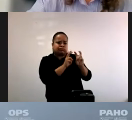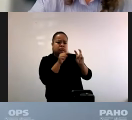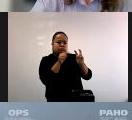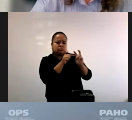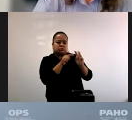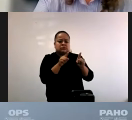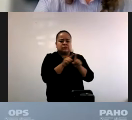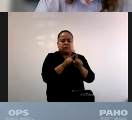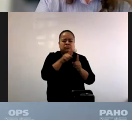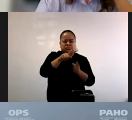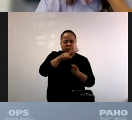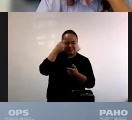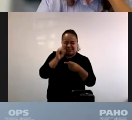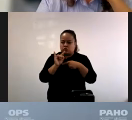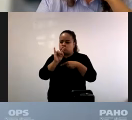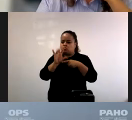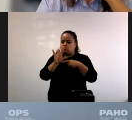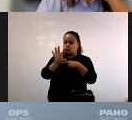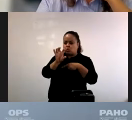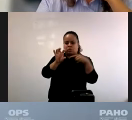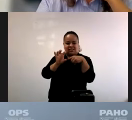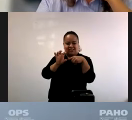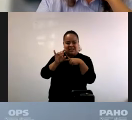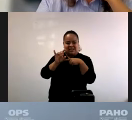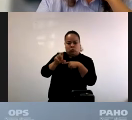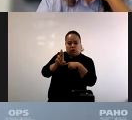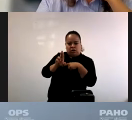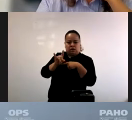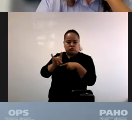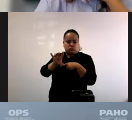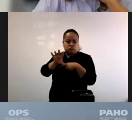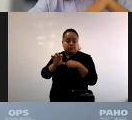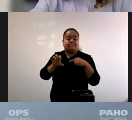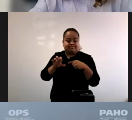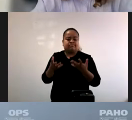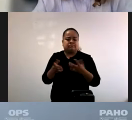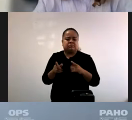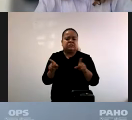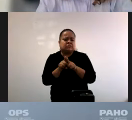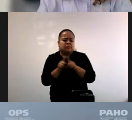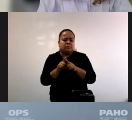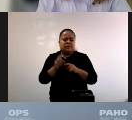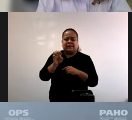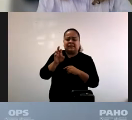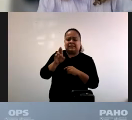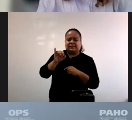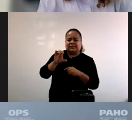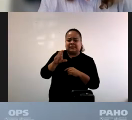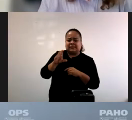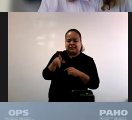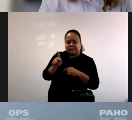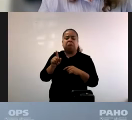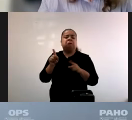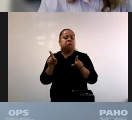tipo epidemiológico como de informação. O nosso colega Eric vai colocar